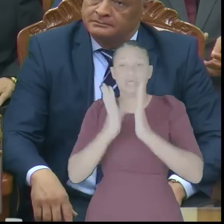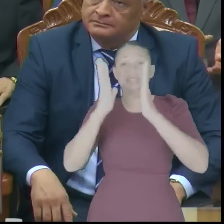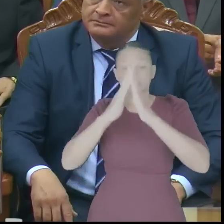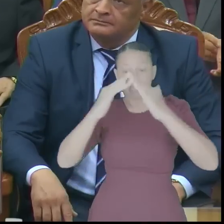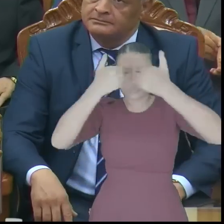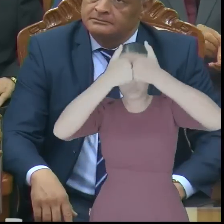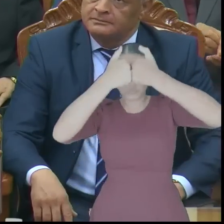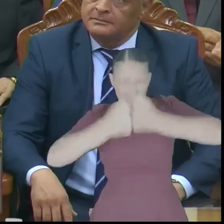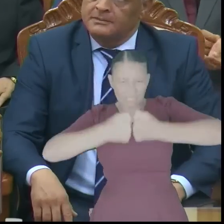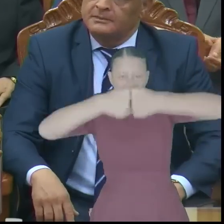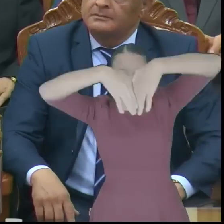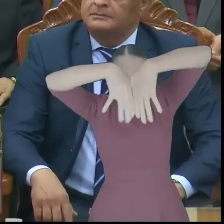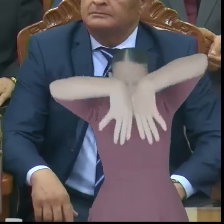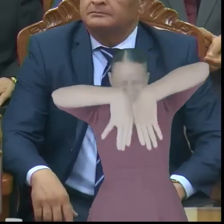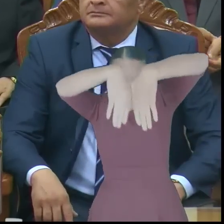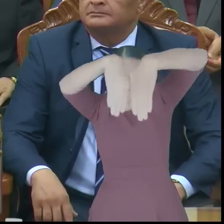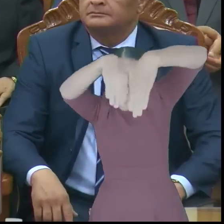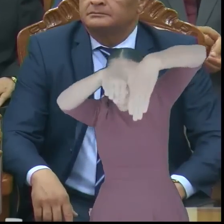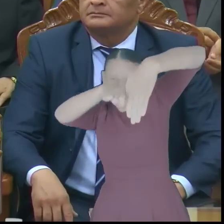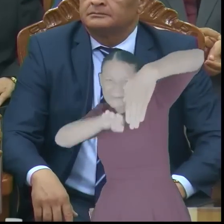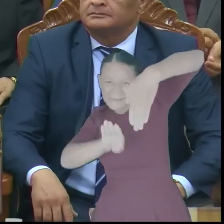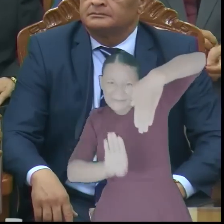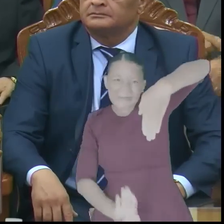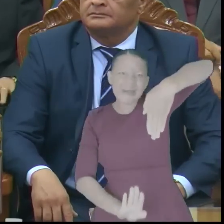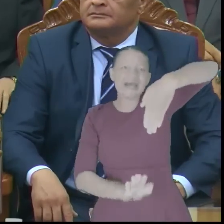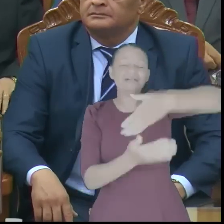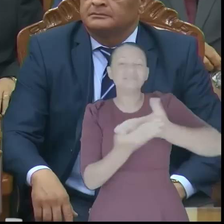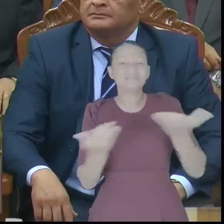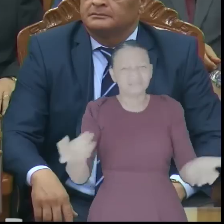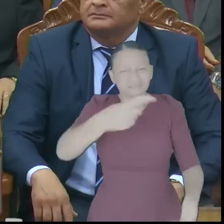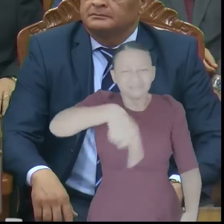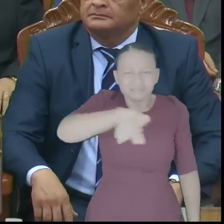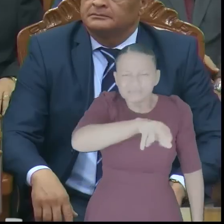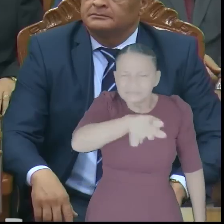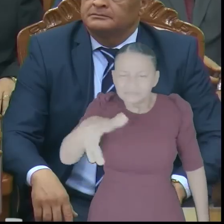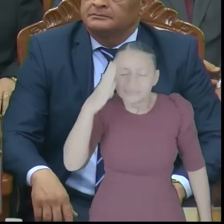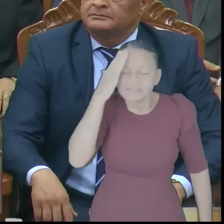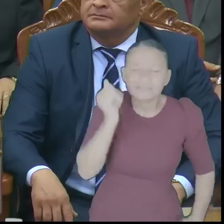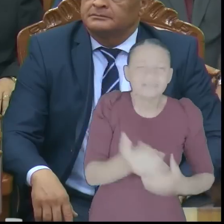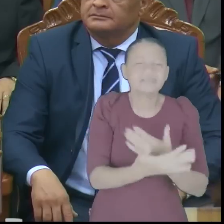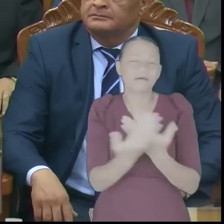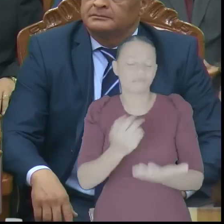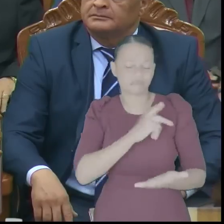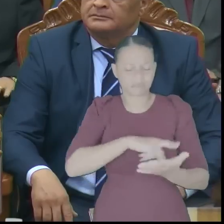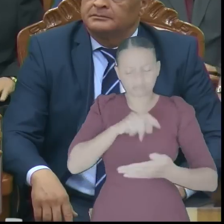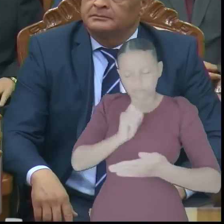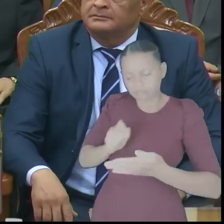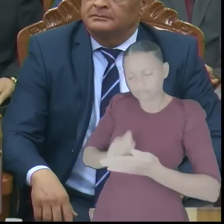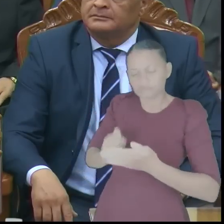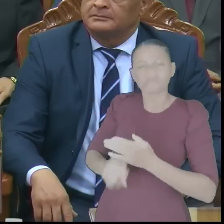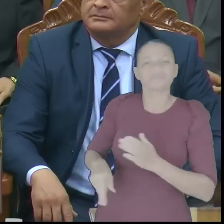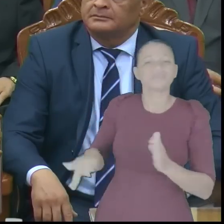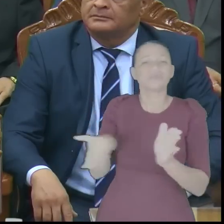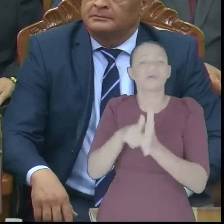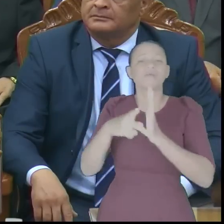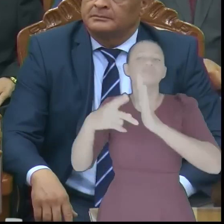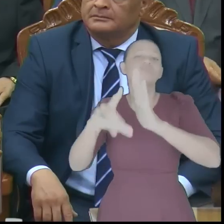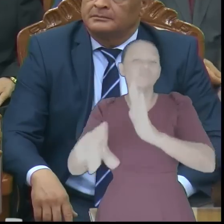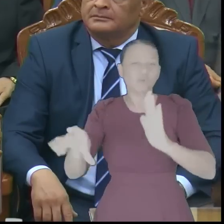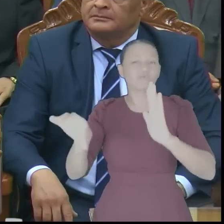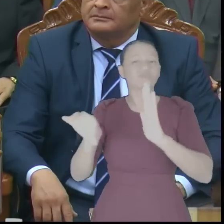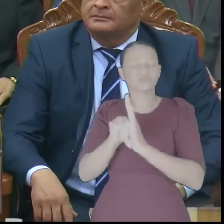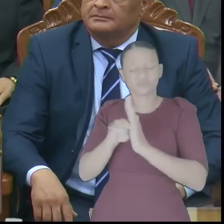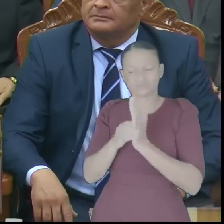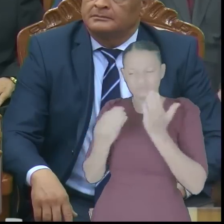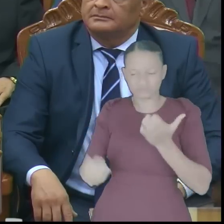de alto a baixo. Os irmãos sabem que Paulo, escrevendo aos Colossenses, no capítulo 2, verso 14, se não me